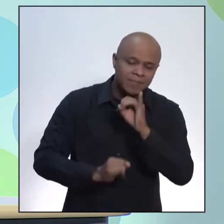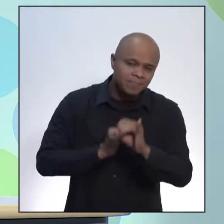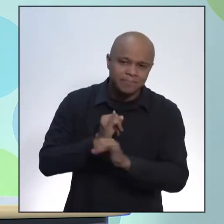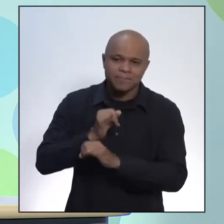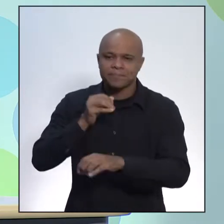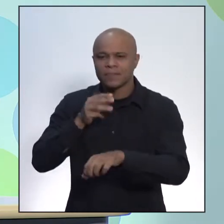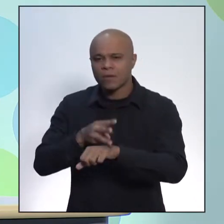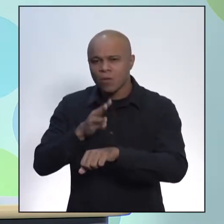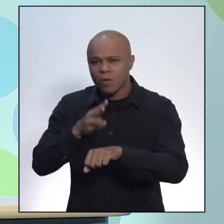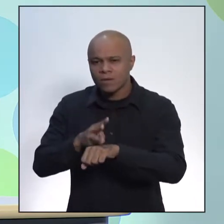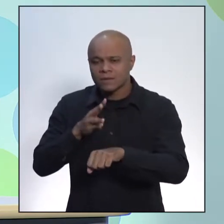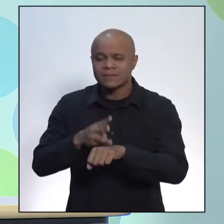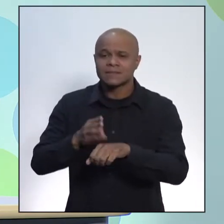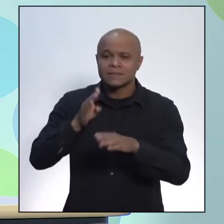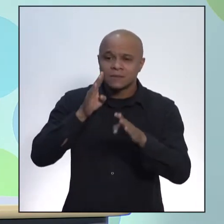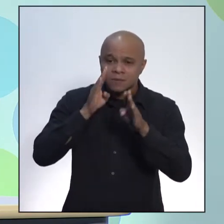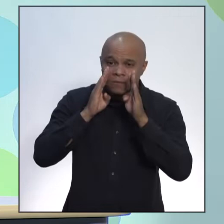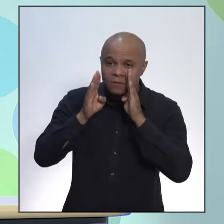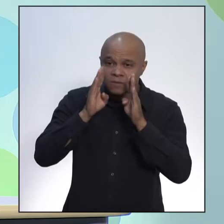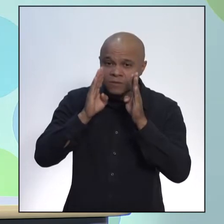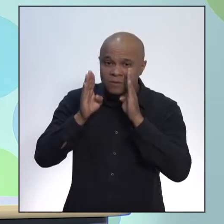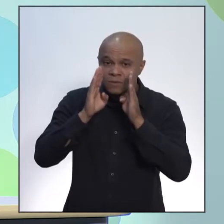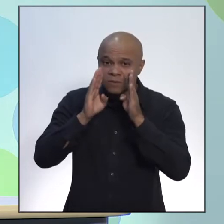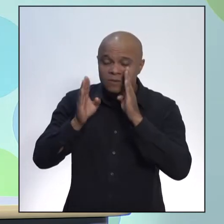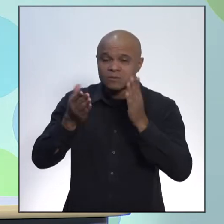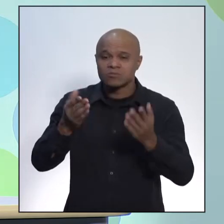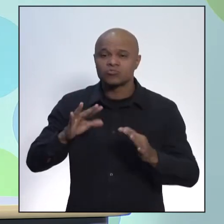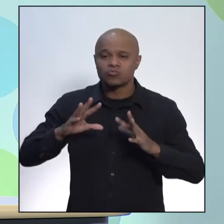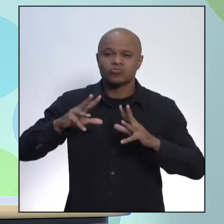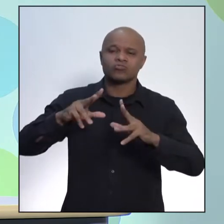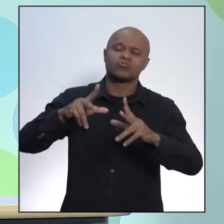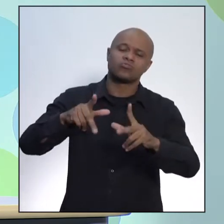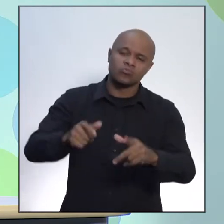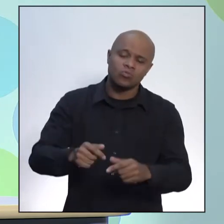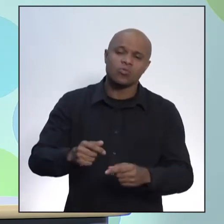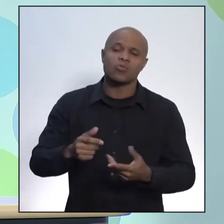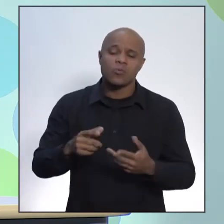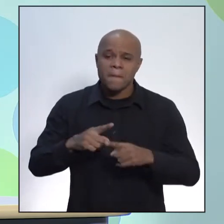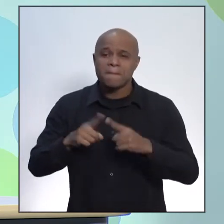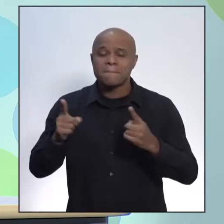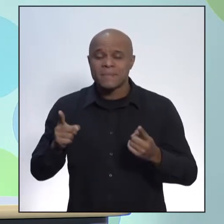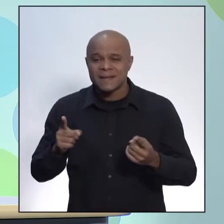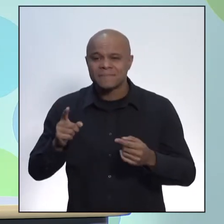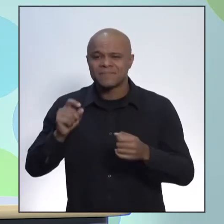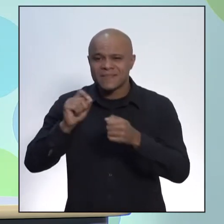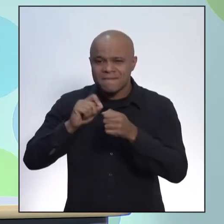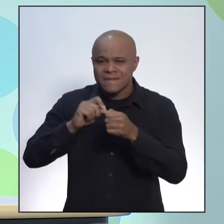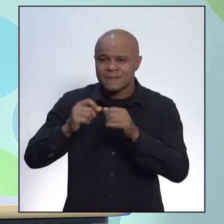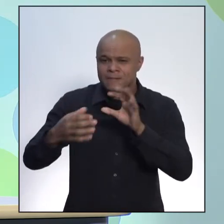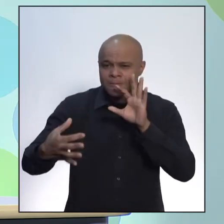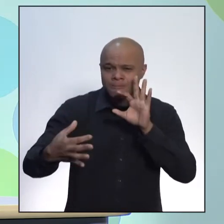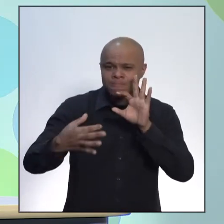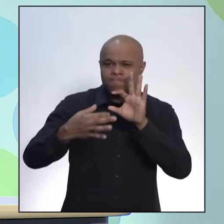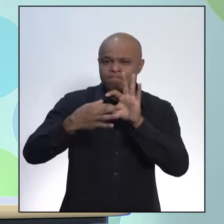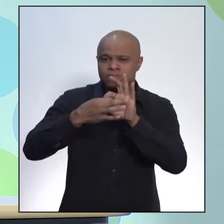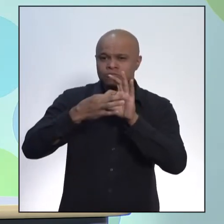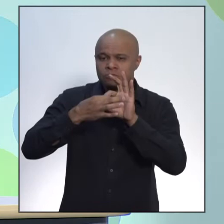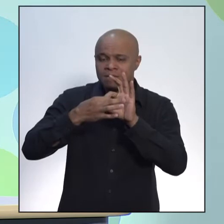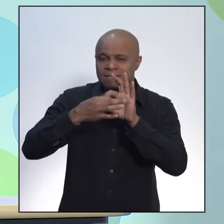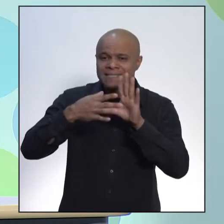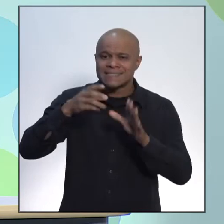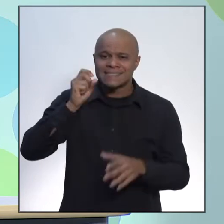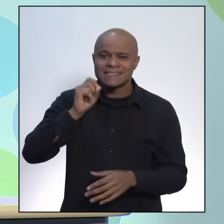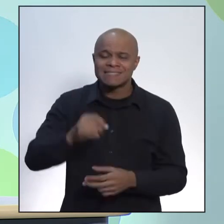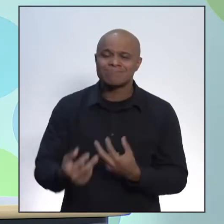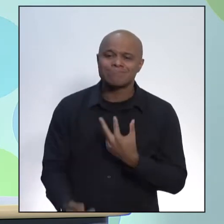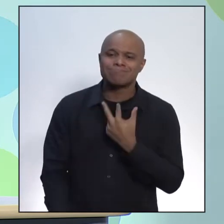WhatsApp, Facebook, são as mídias sociais. Mas criar uma conexão. Se não conseguir criar